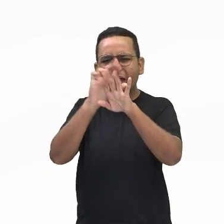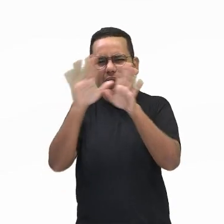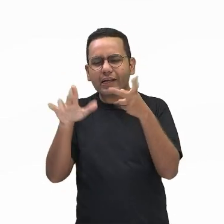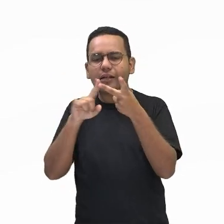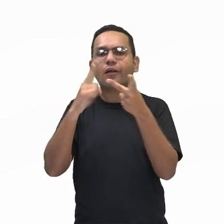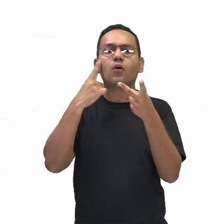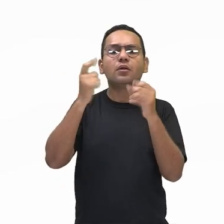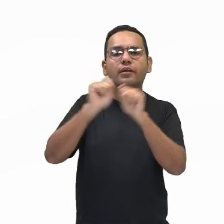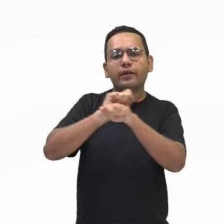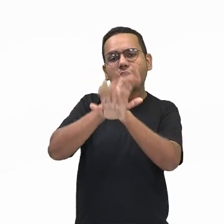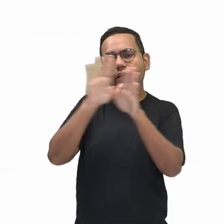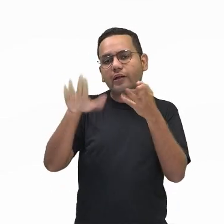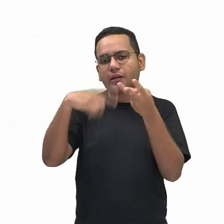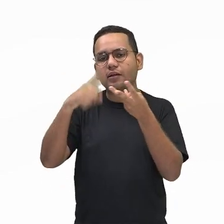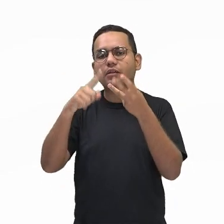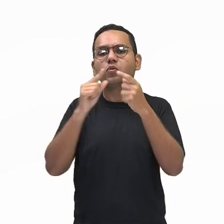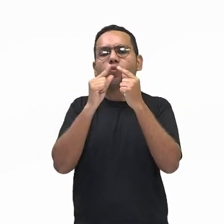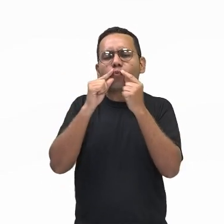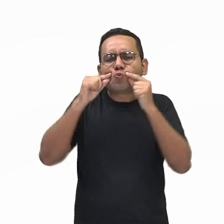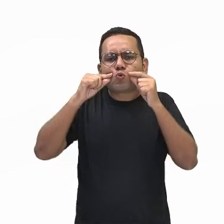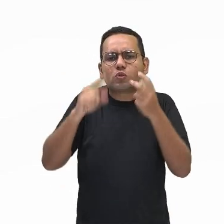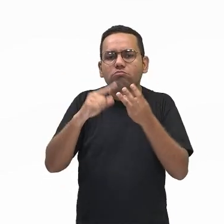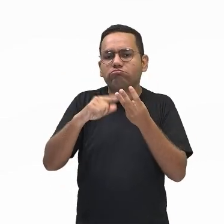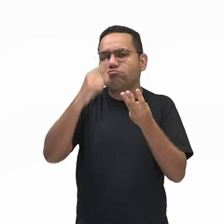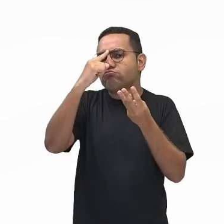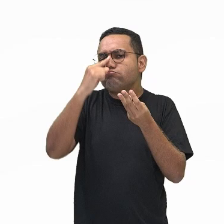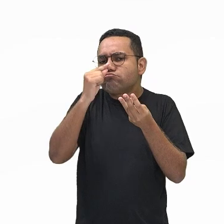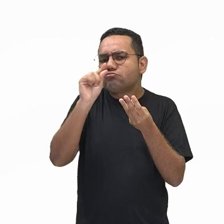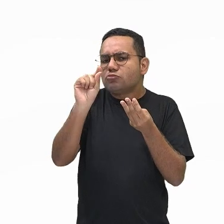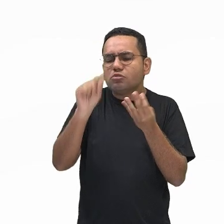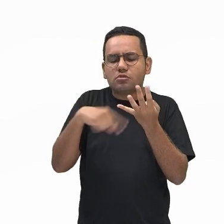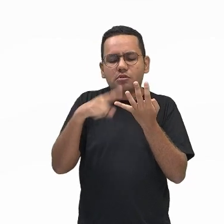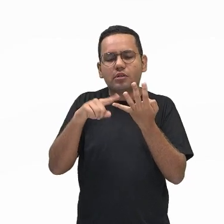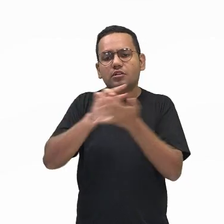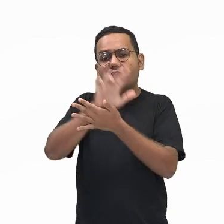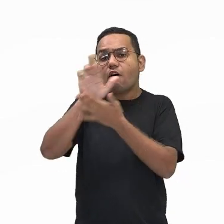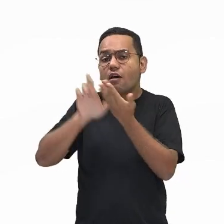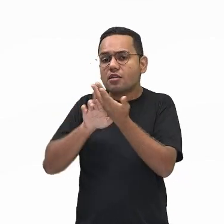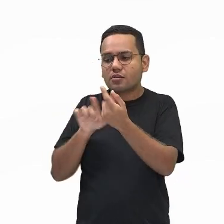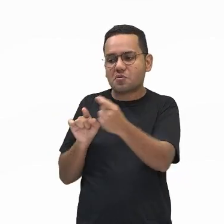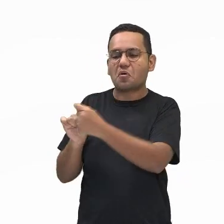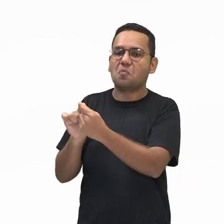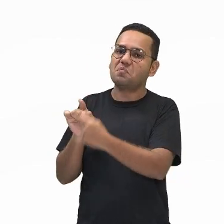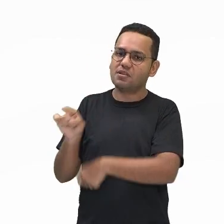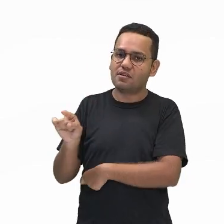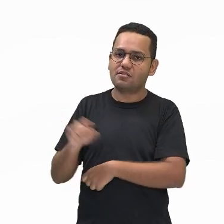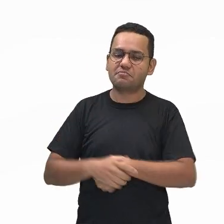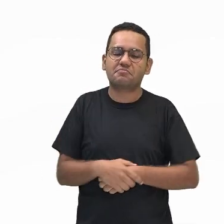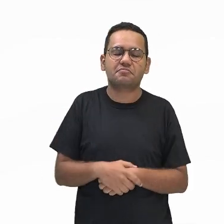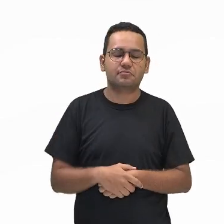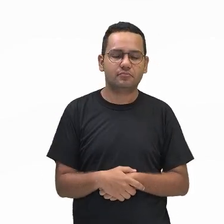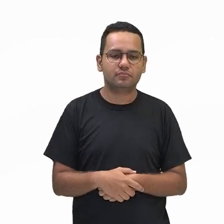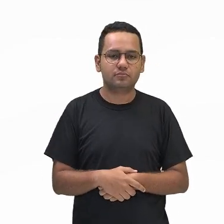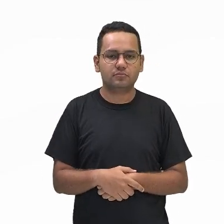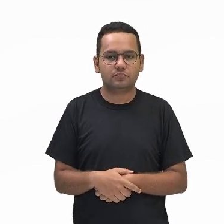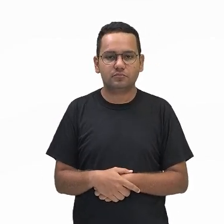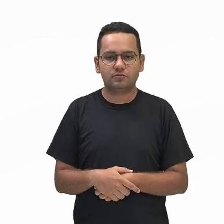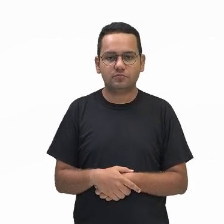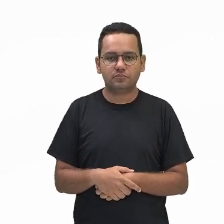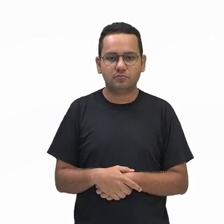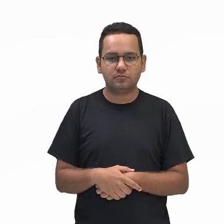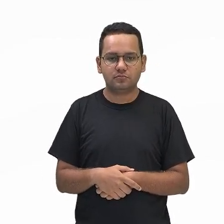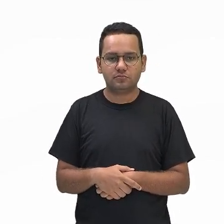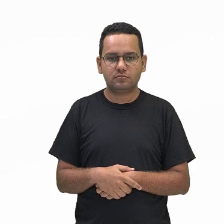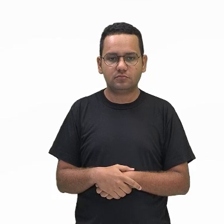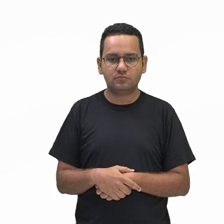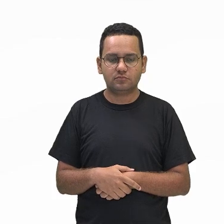o nariz fino, os lábios finos e a pele clara. São exemplos de genes recessivos. Observe aí que a gente está